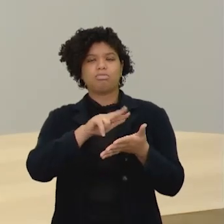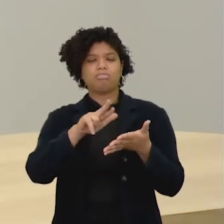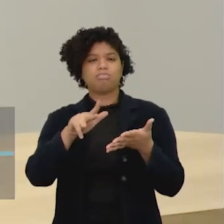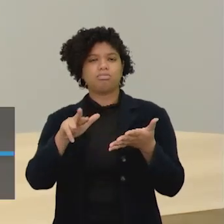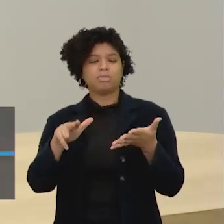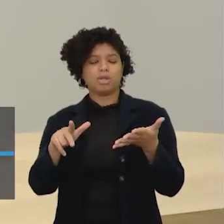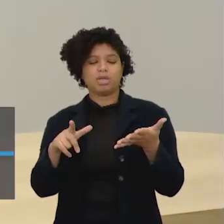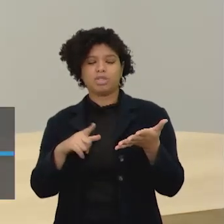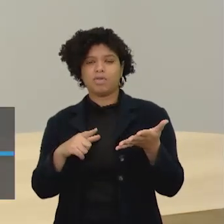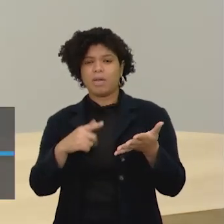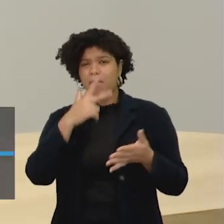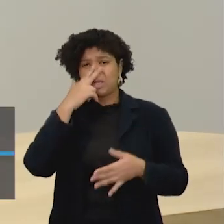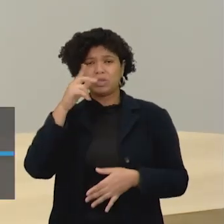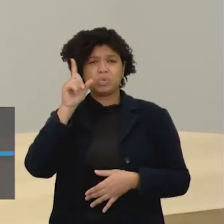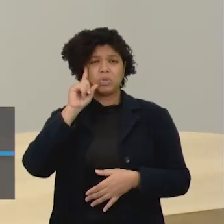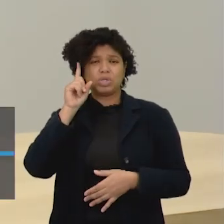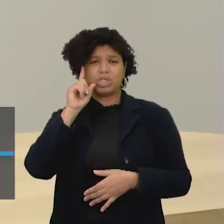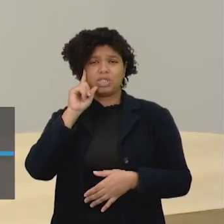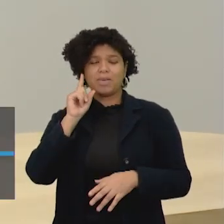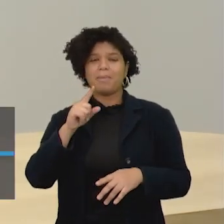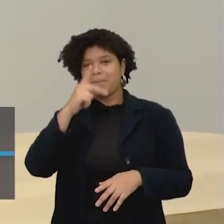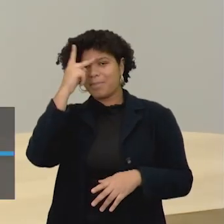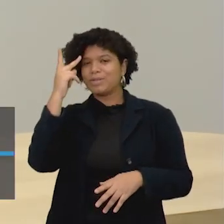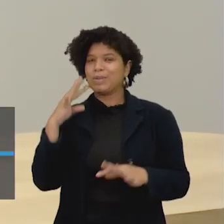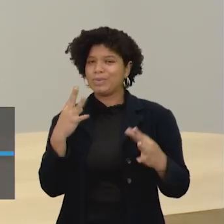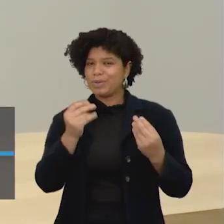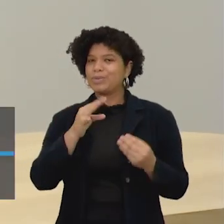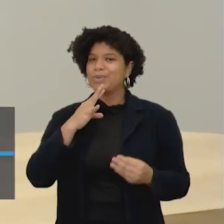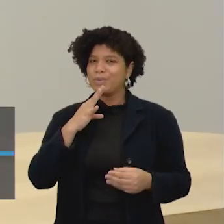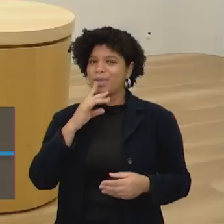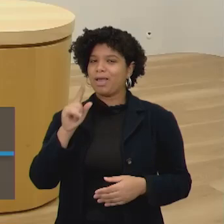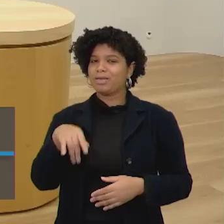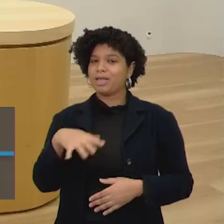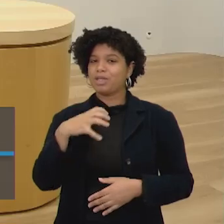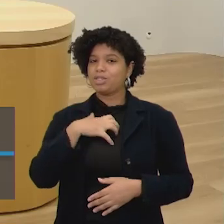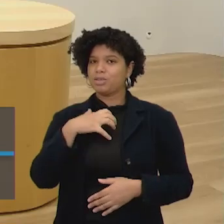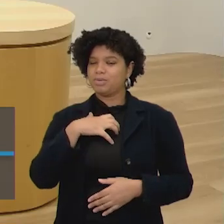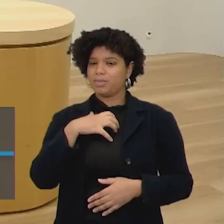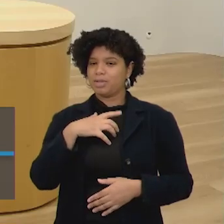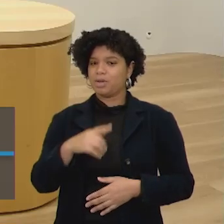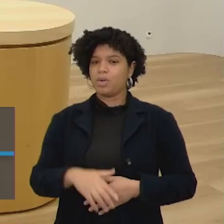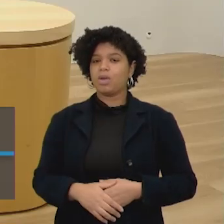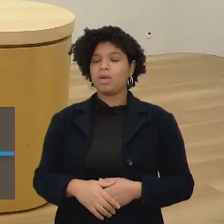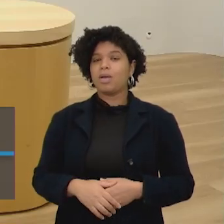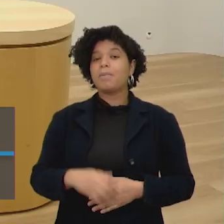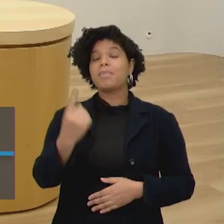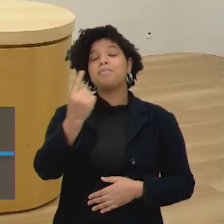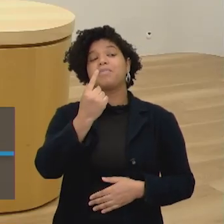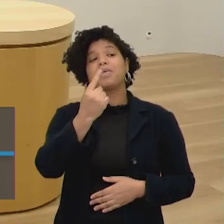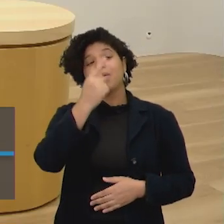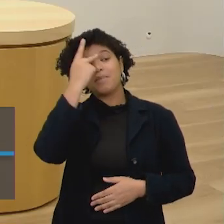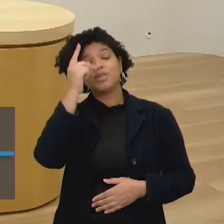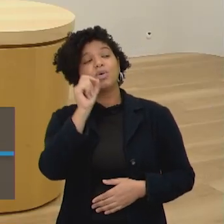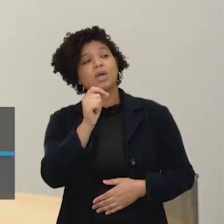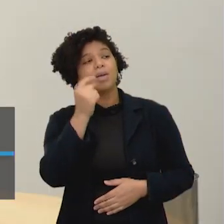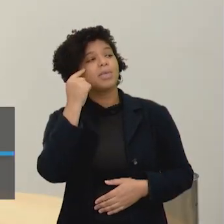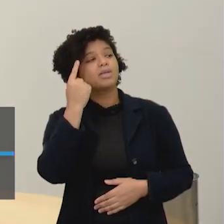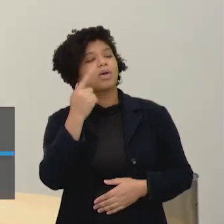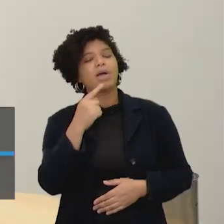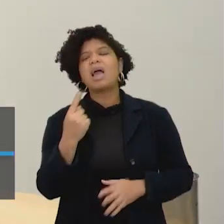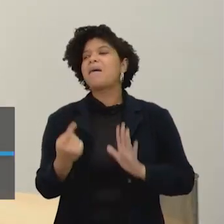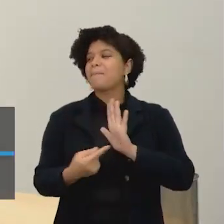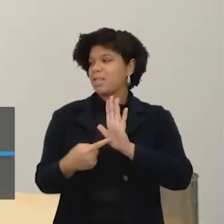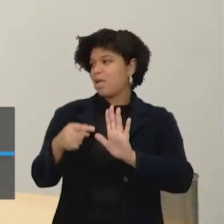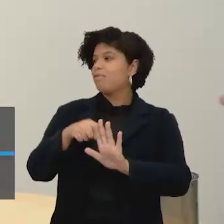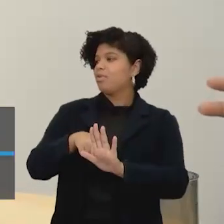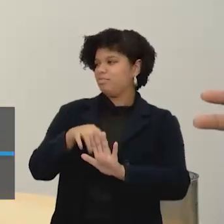né? Não é muito corriqueira, mas é muito conhecida, né? Porque quando a gente fala de figura de linguagem, qual é a primeira figura de linguagem que eles falam? Sempre penso em